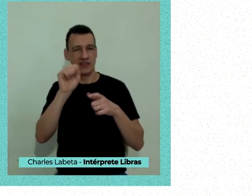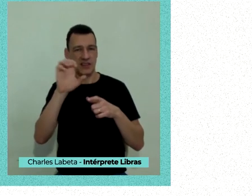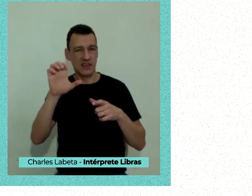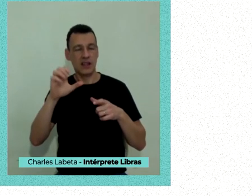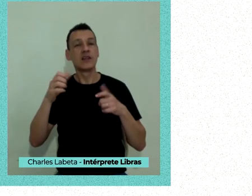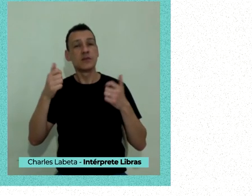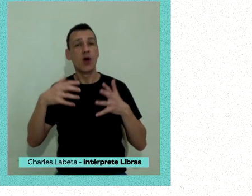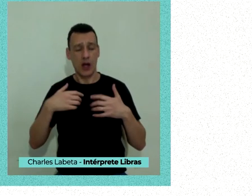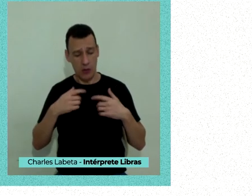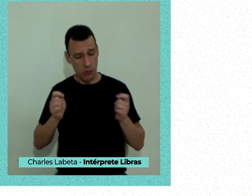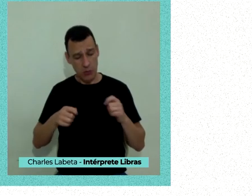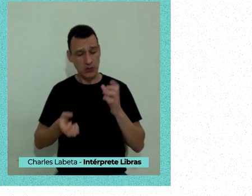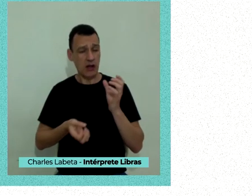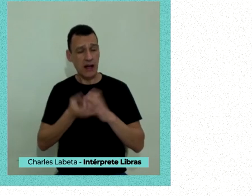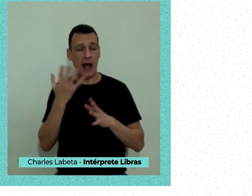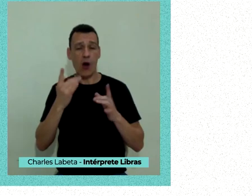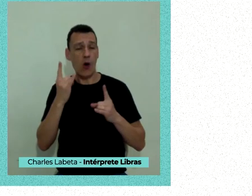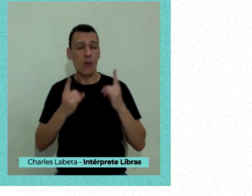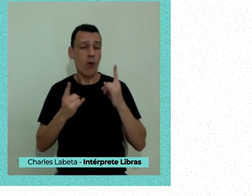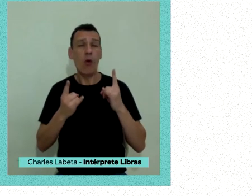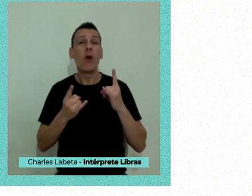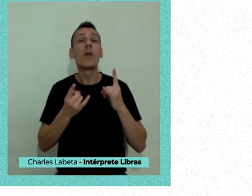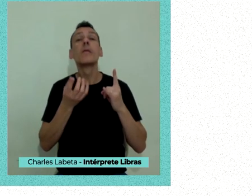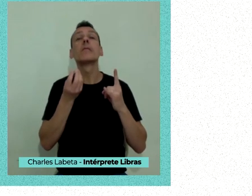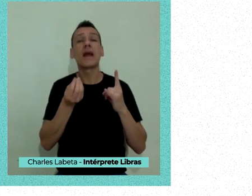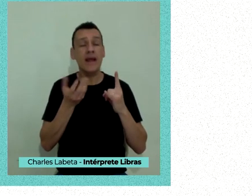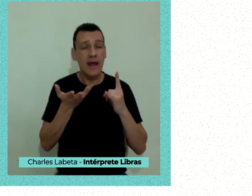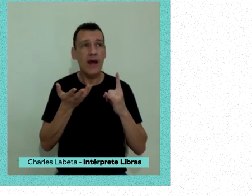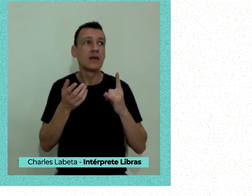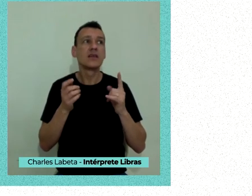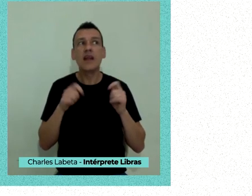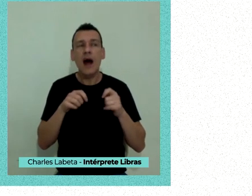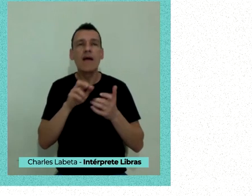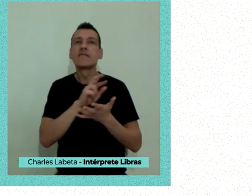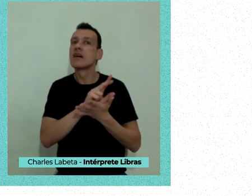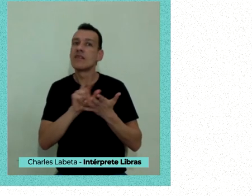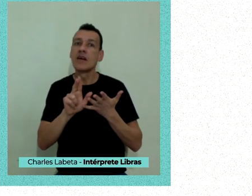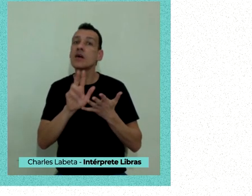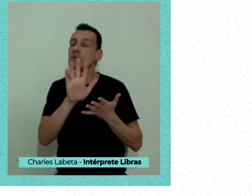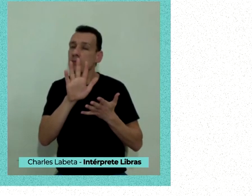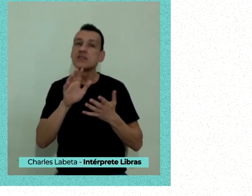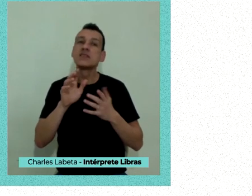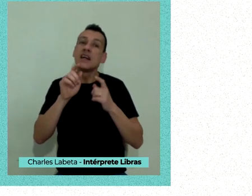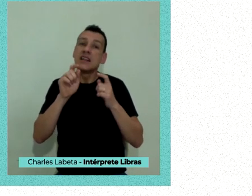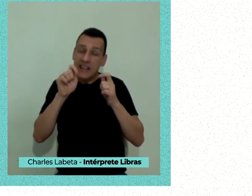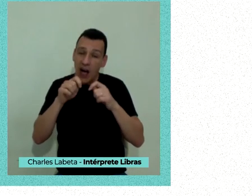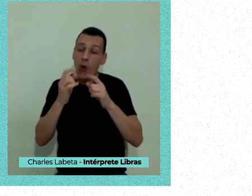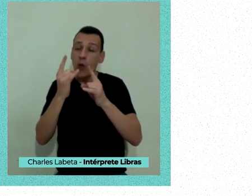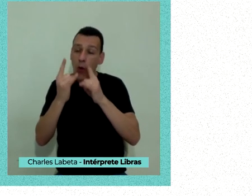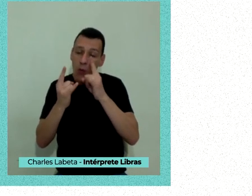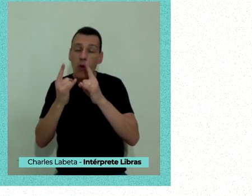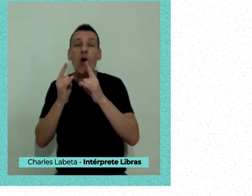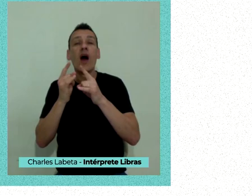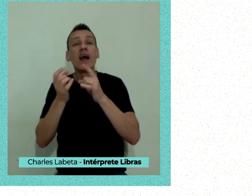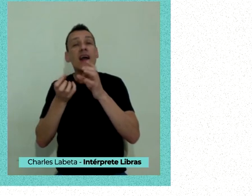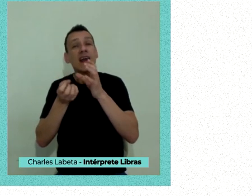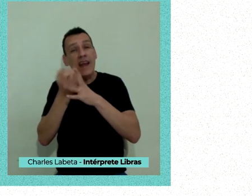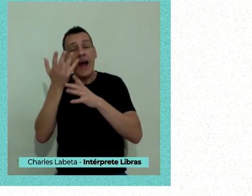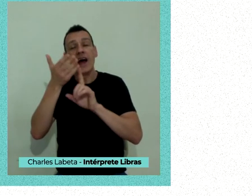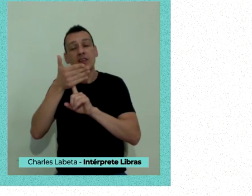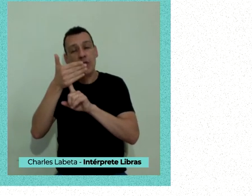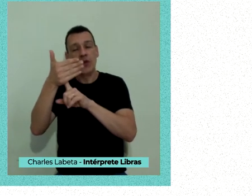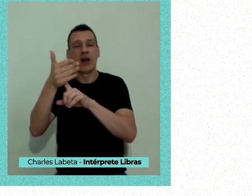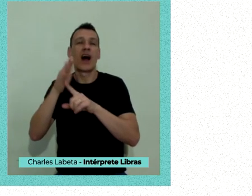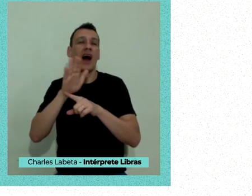robô para, entre outras coisas, fazer tecnologias para ajudar a limpeza, na limpeza para